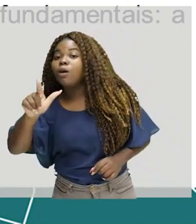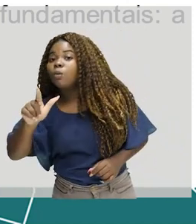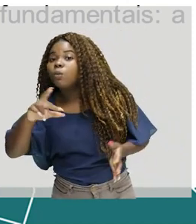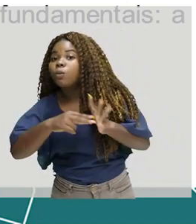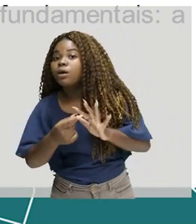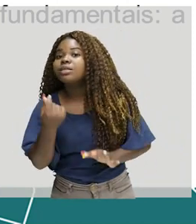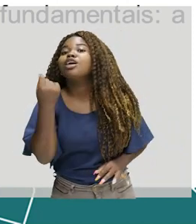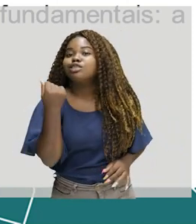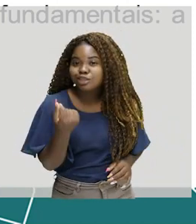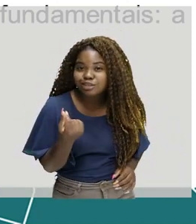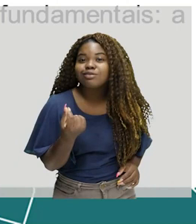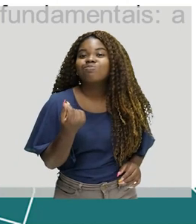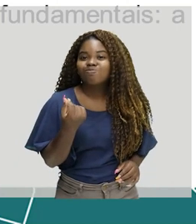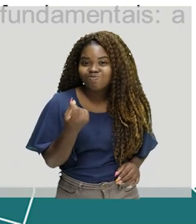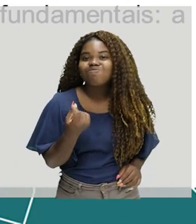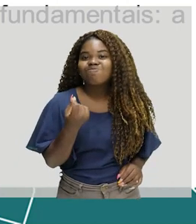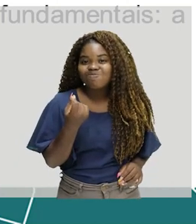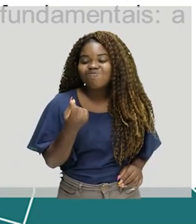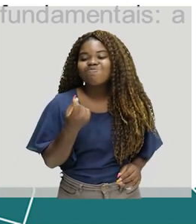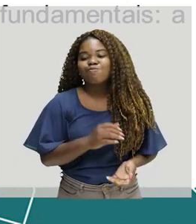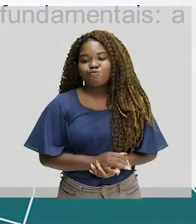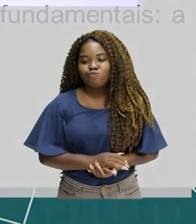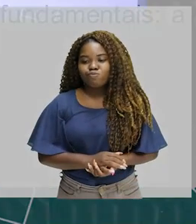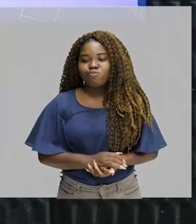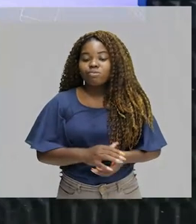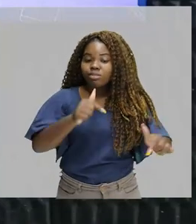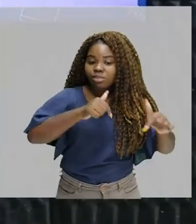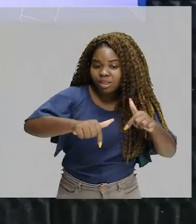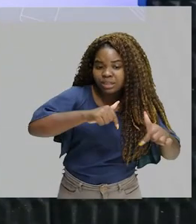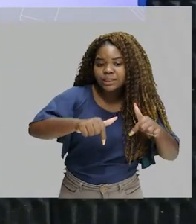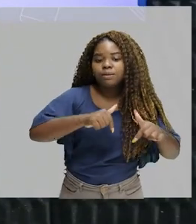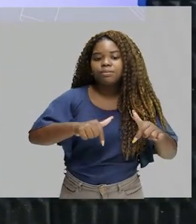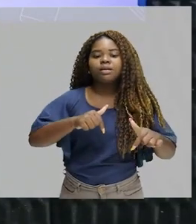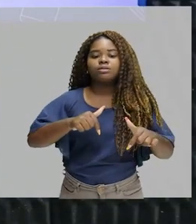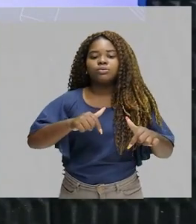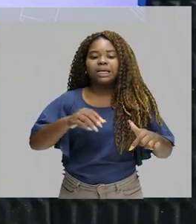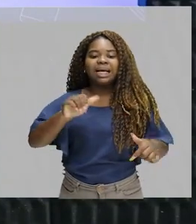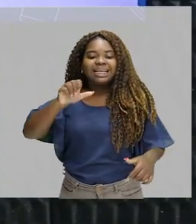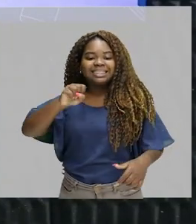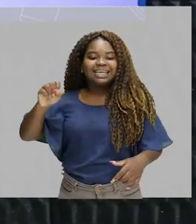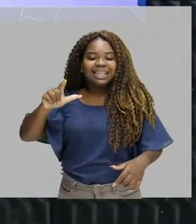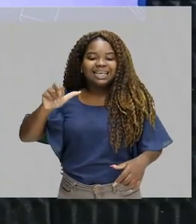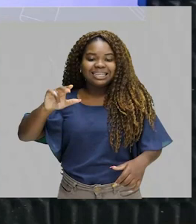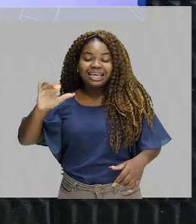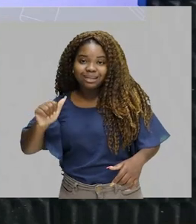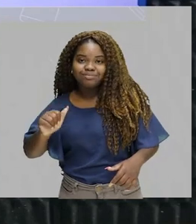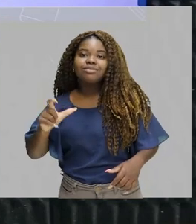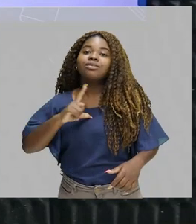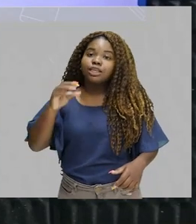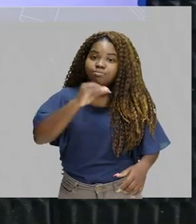dinheiro né capital é dinheiro é crédito e trabalho assalariado é aquele trabalho que a gente trabalha para ganhar um